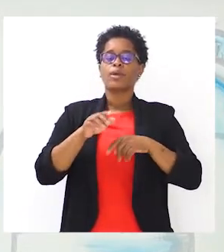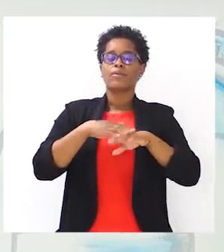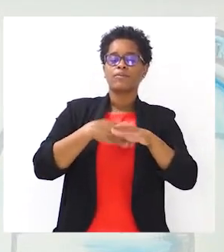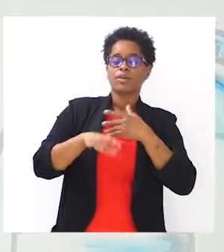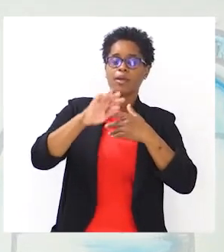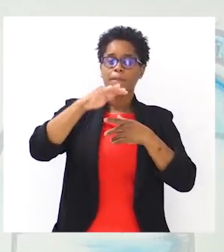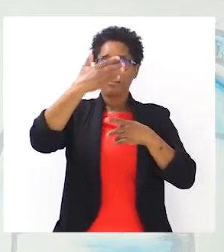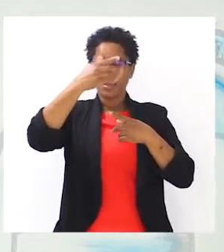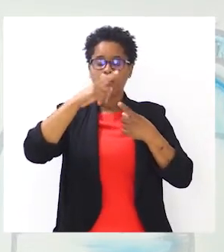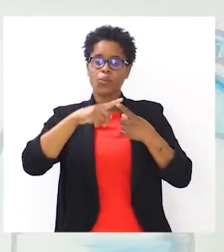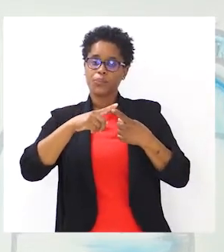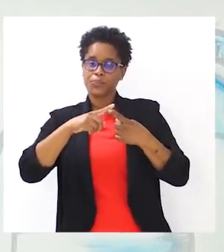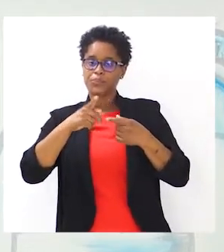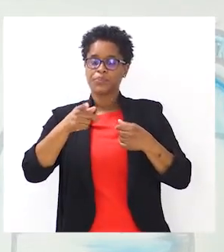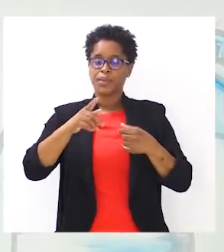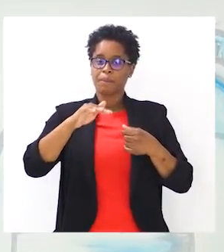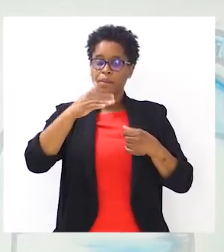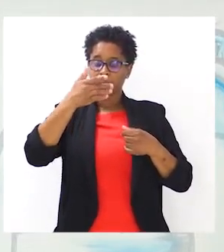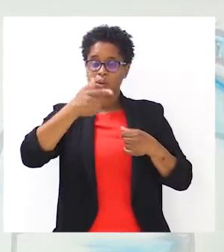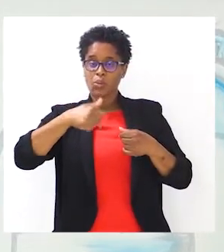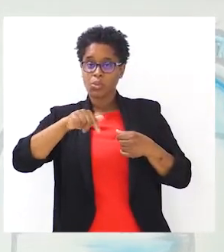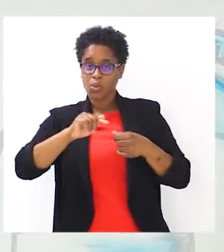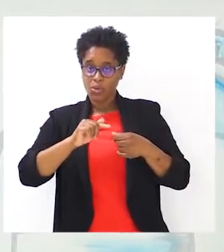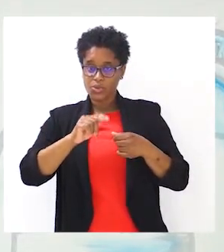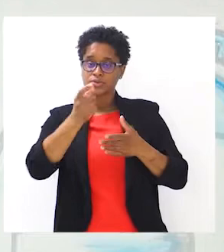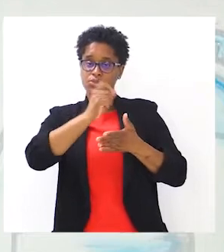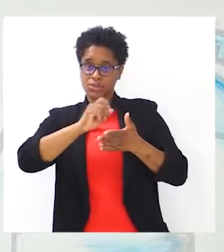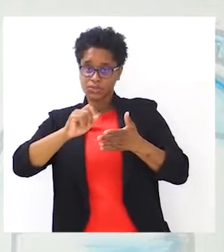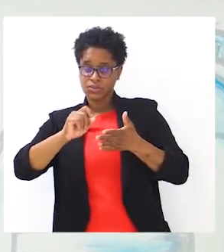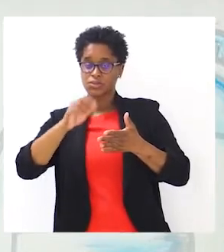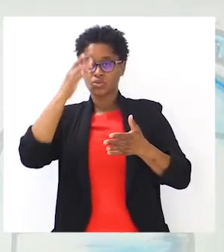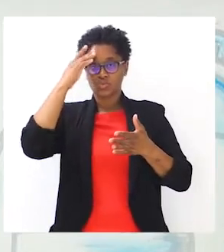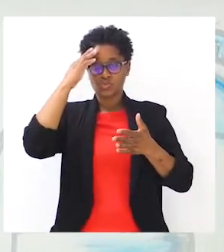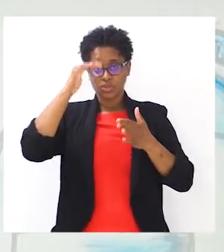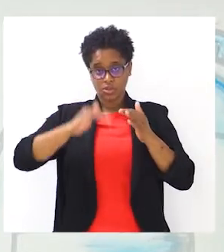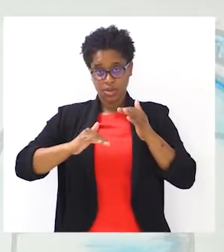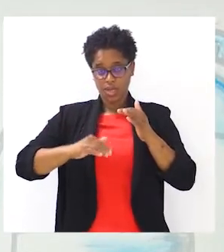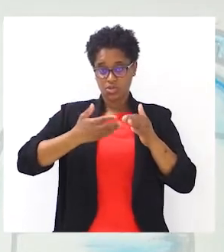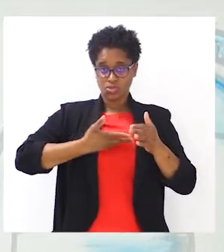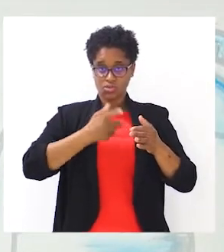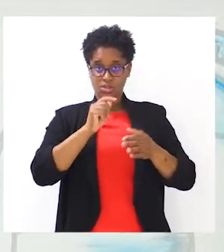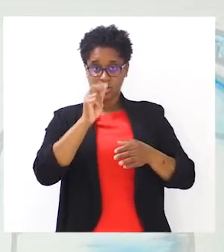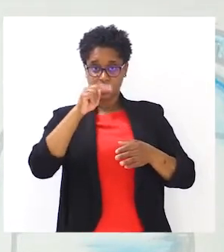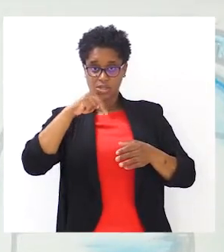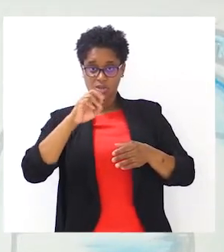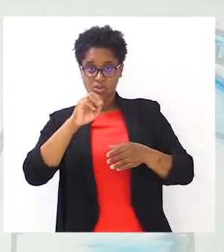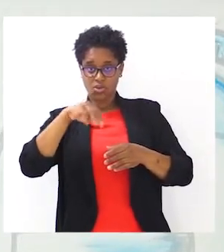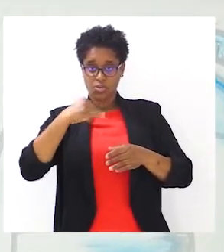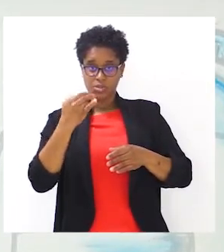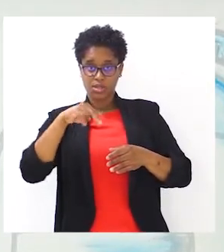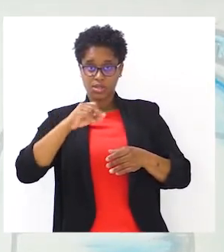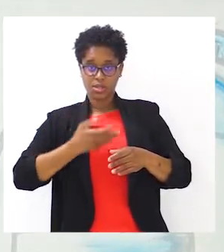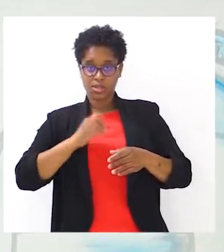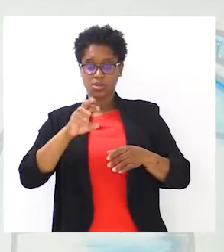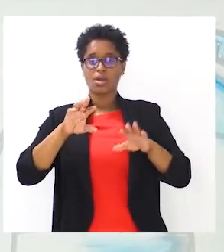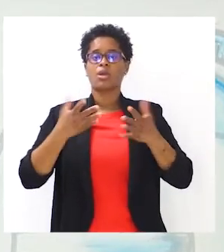primeiro? Primeiro, nós representamos o denominador. Qual é o denominador